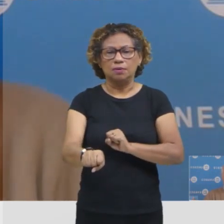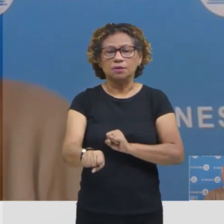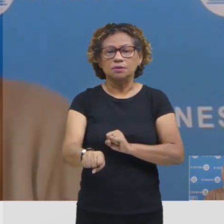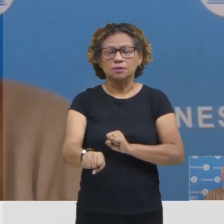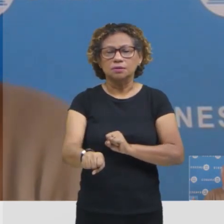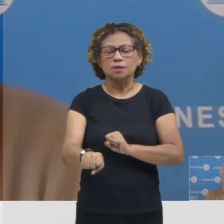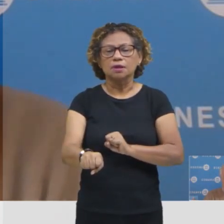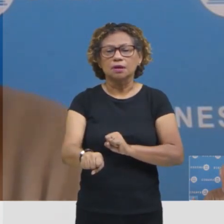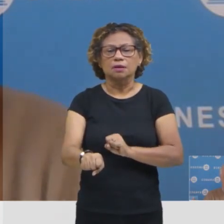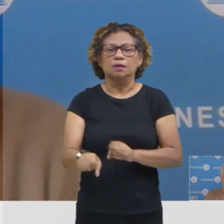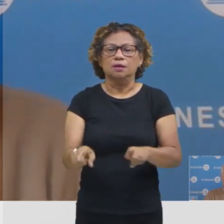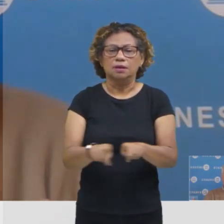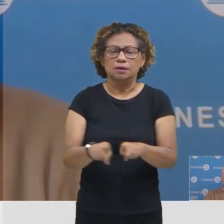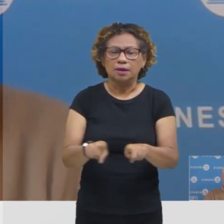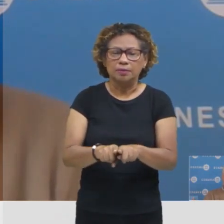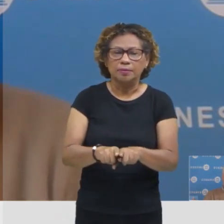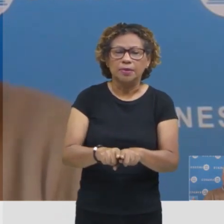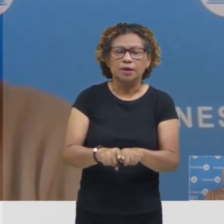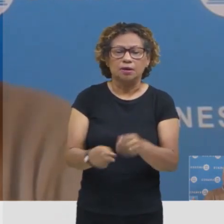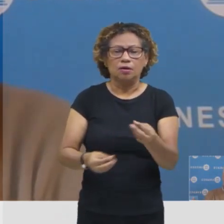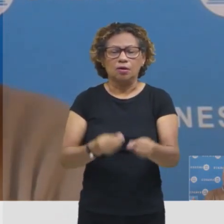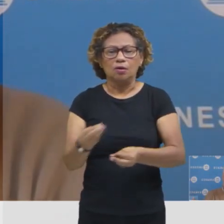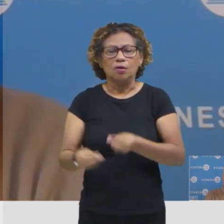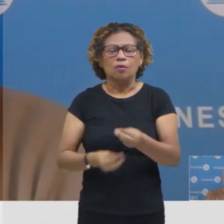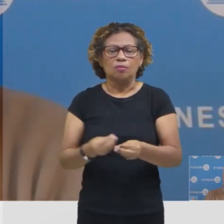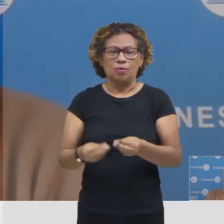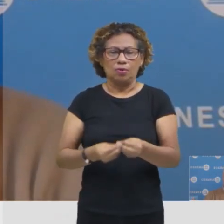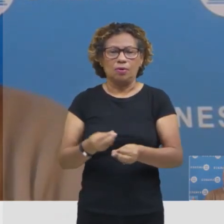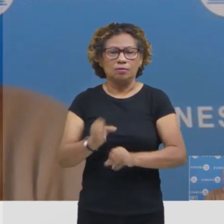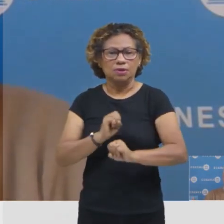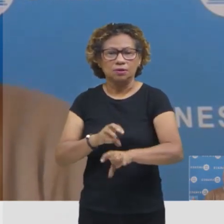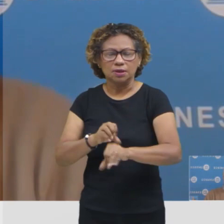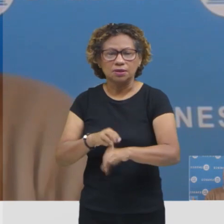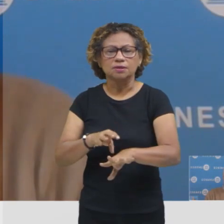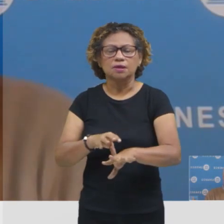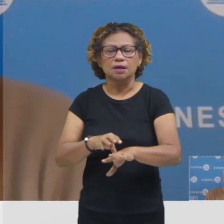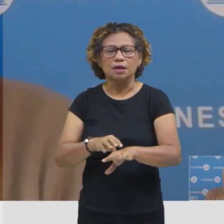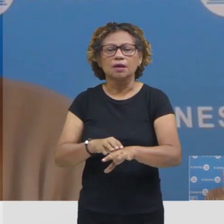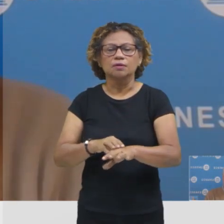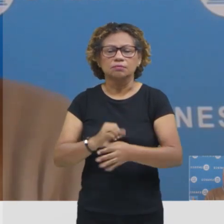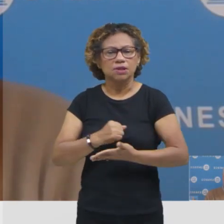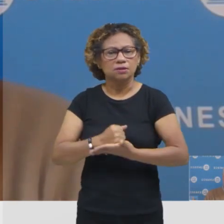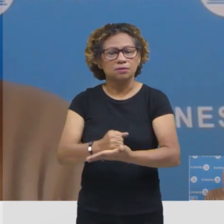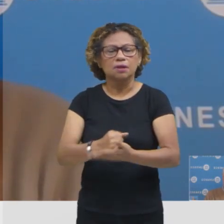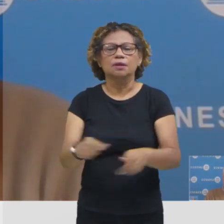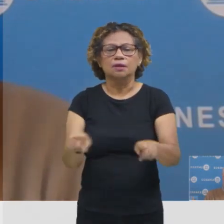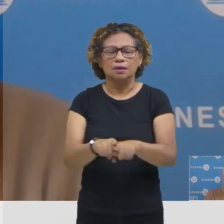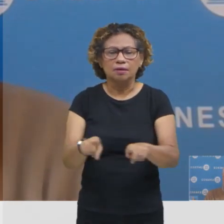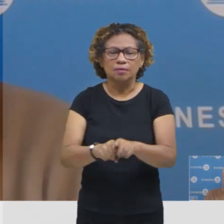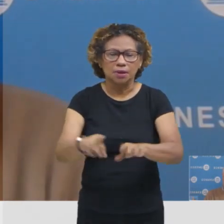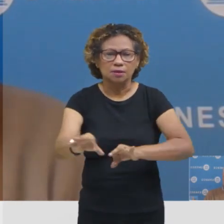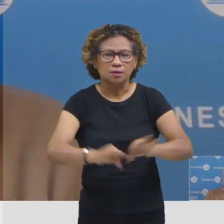vista da sua ação, de os apoiar nas suas iniciativas, e é essencial que os professores sintam